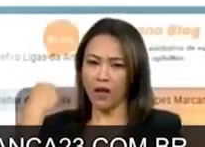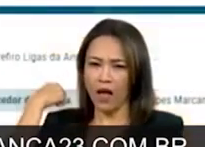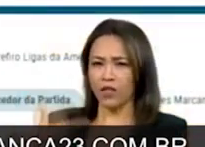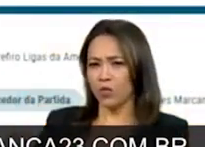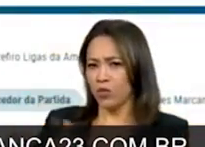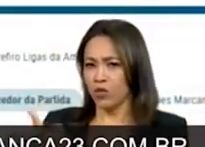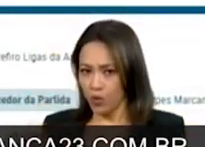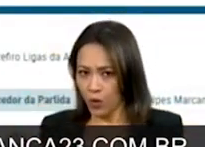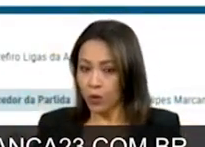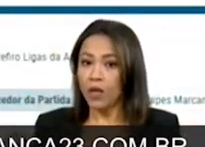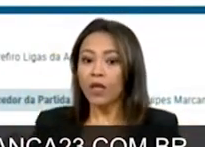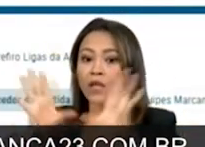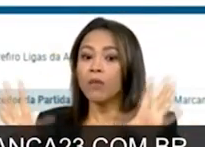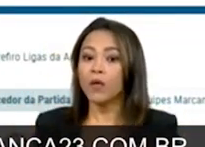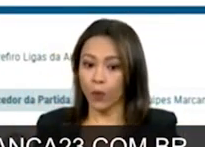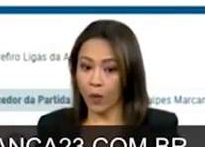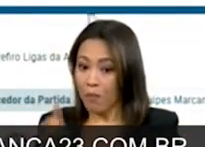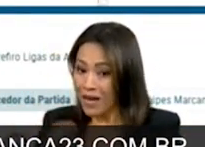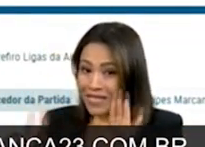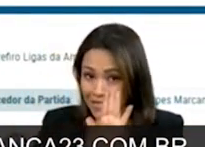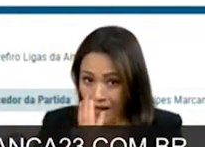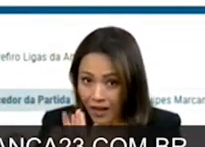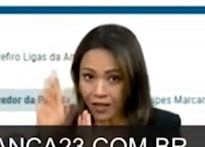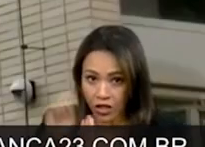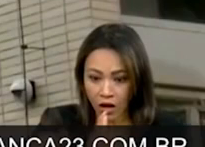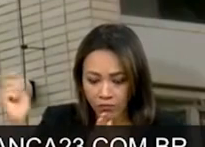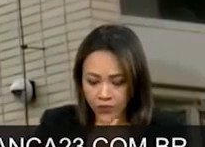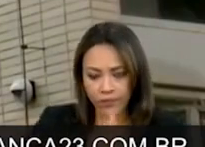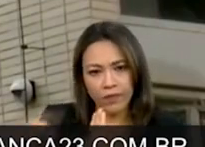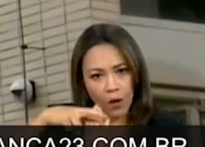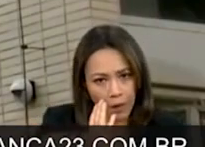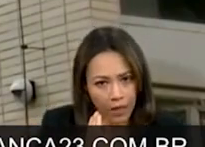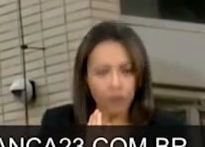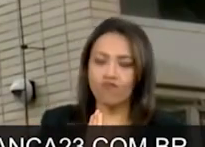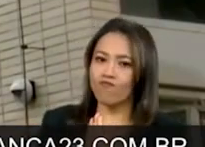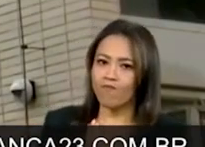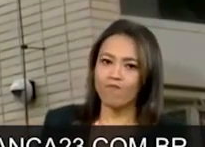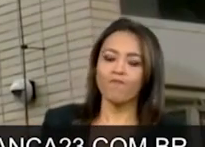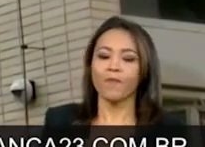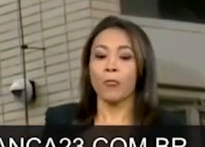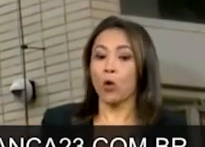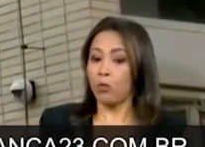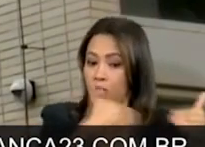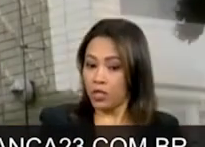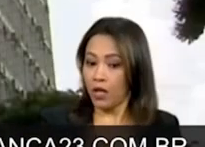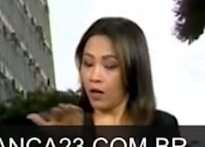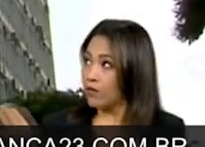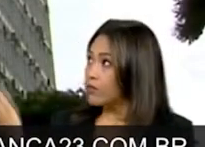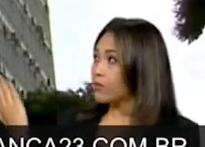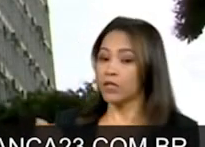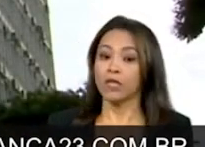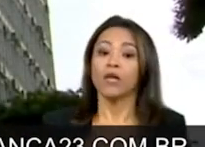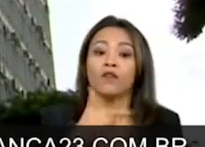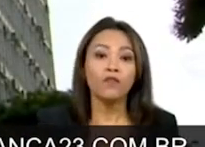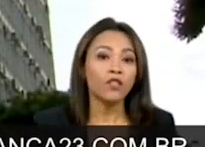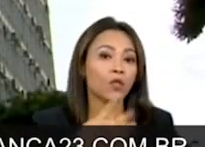apostas esportivas no país, mas ela nunca foi regulamentada. A estimativa do Ministério da Fazenda é que 24 bilhões